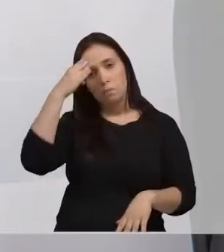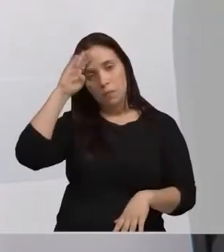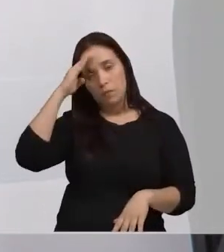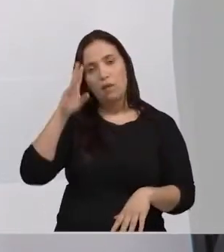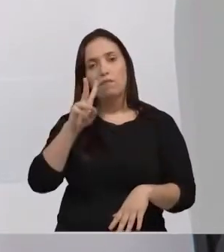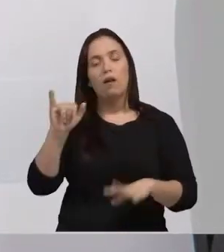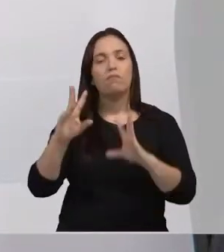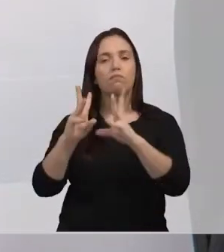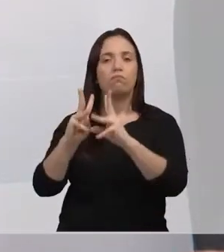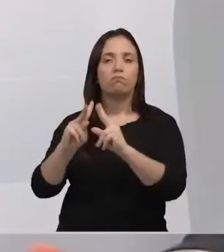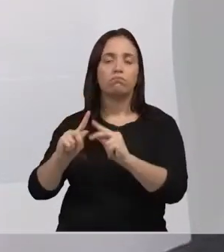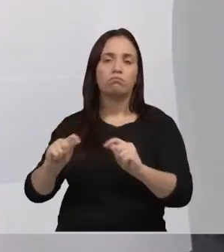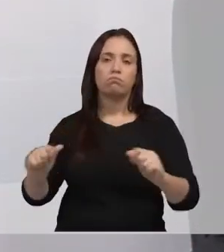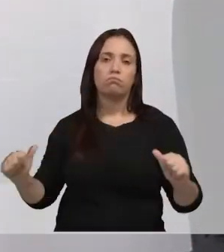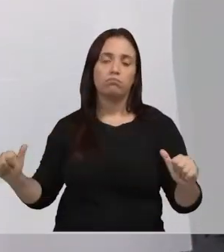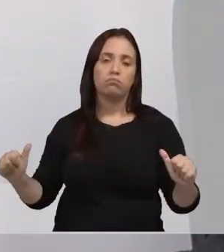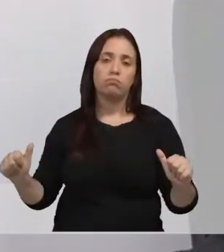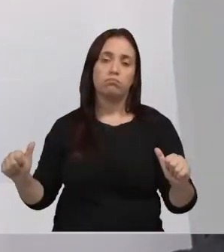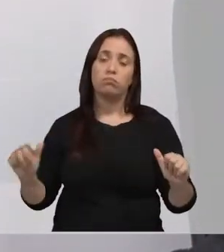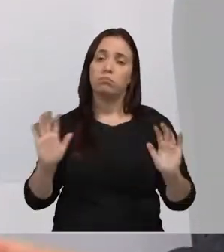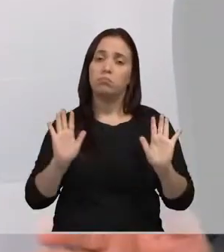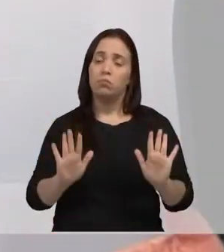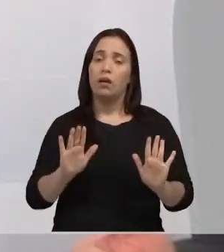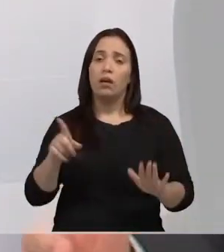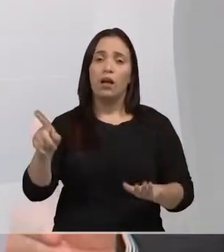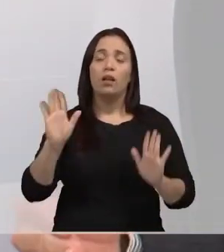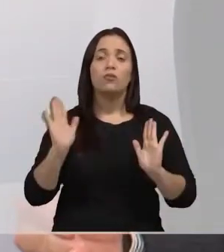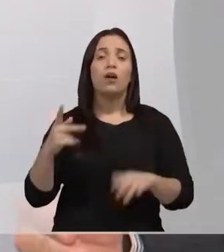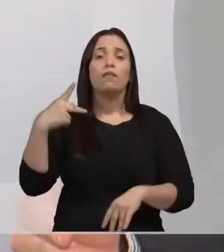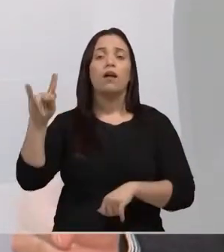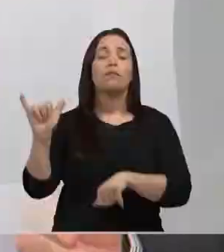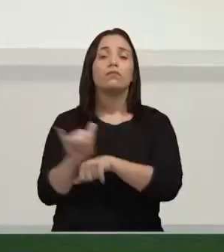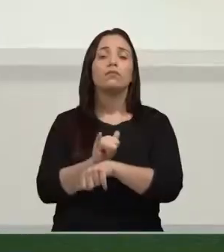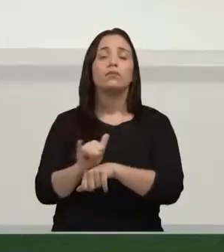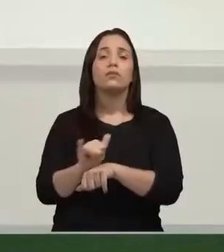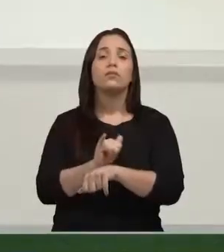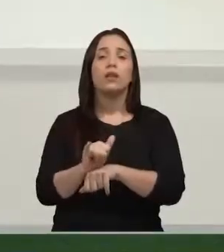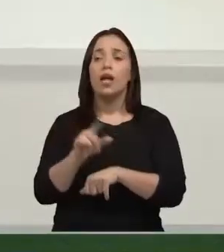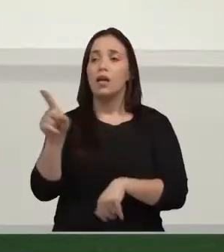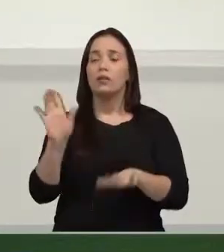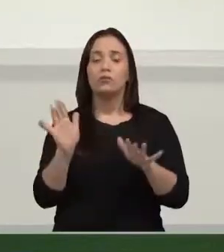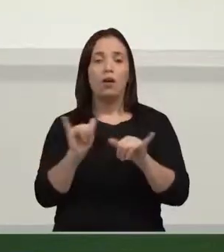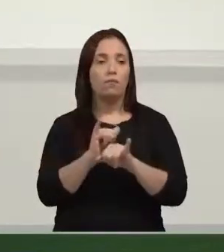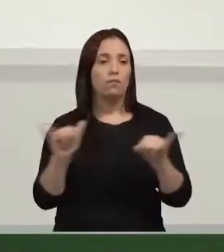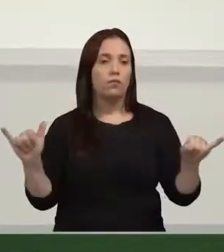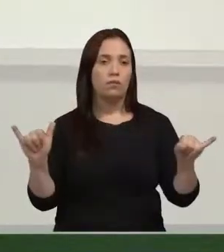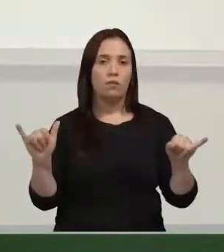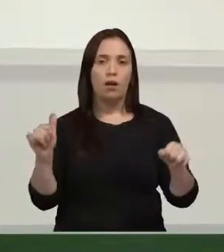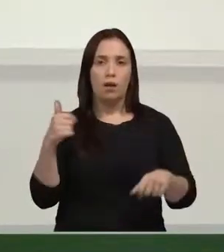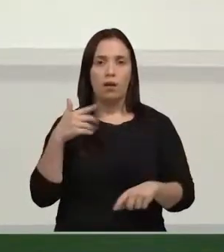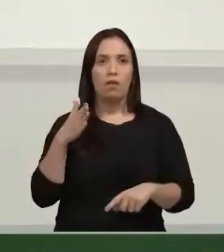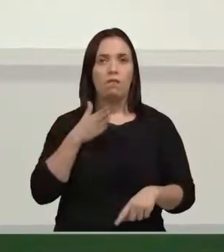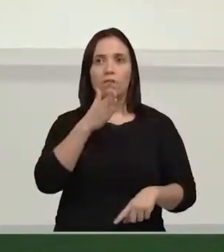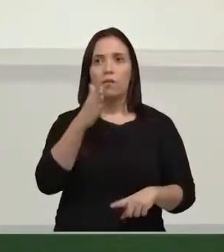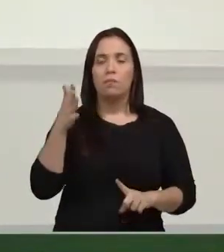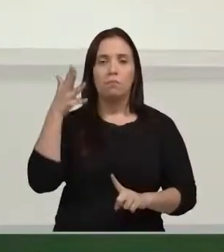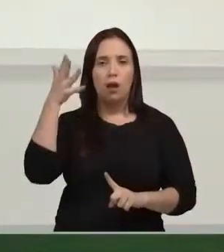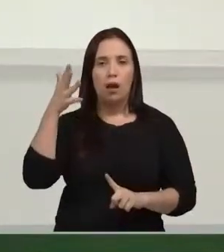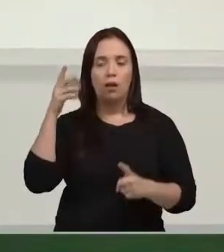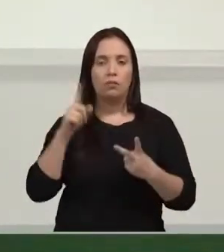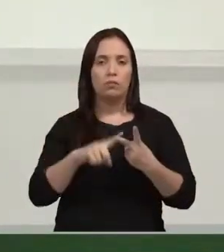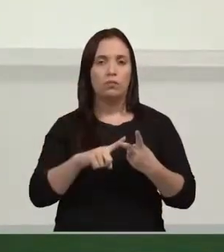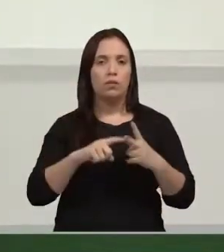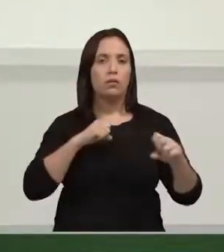redes sociais. Ele vai tentar manter E não tem marqueteiro que fale sobre essa história não, Luiz, sabe por